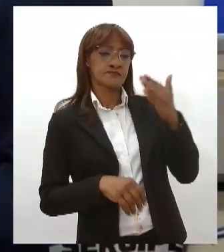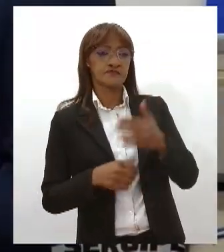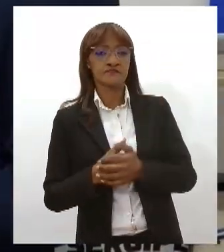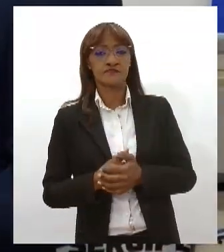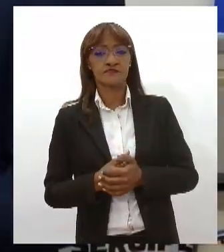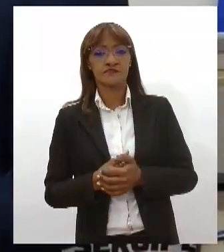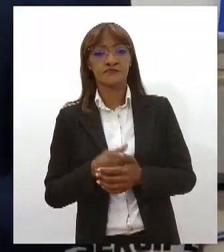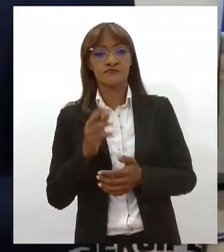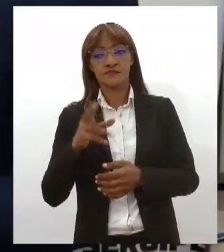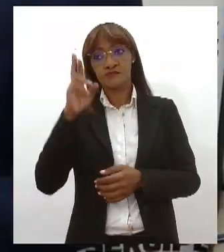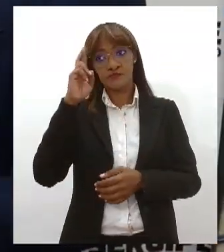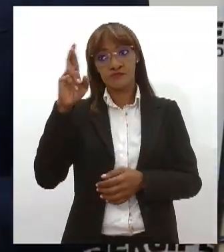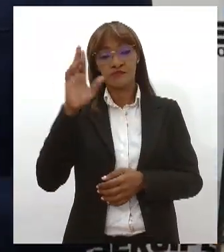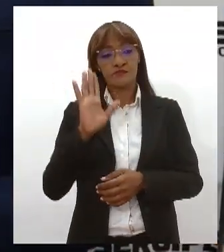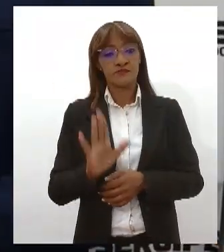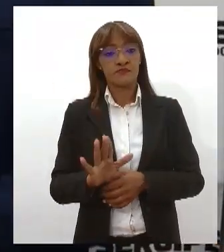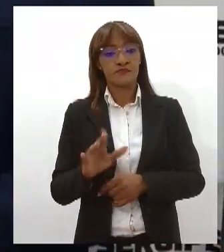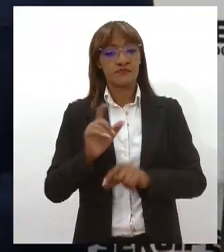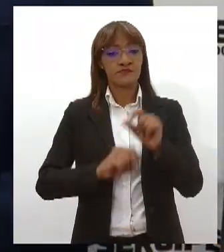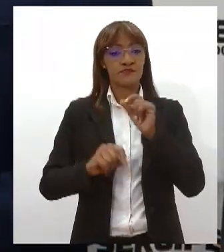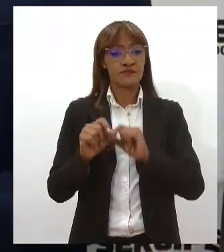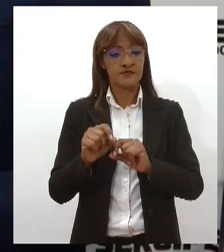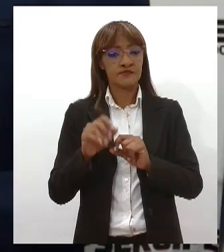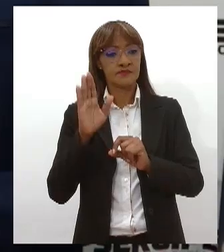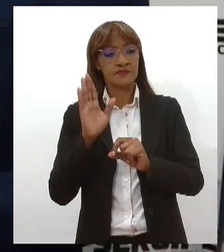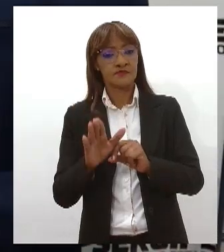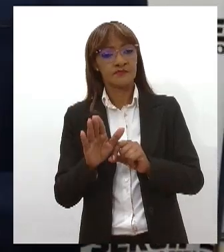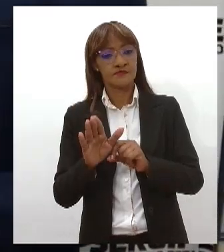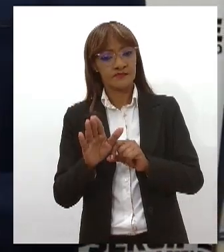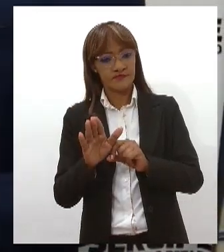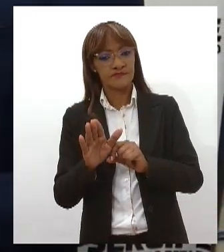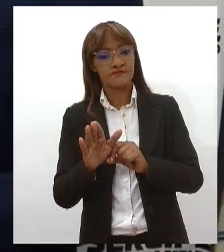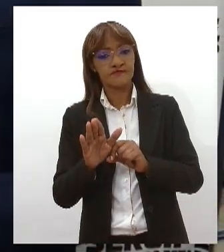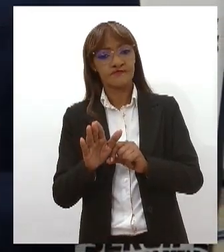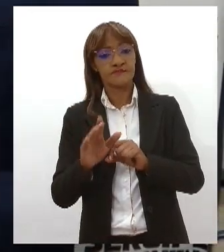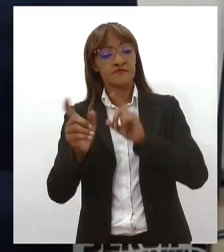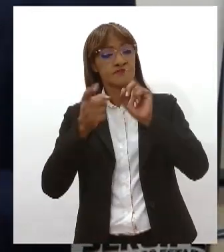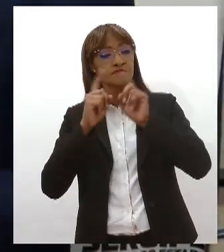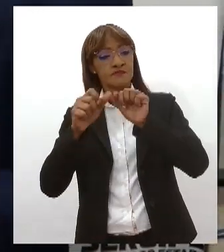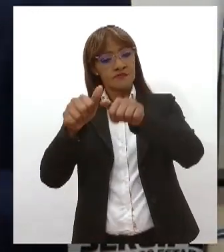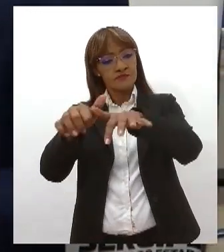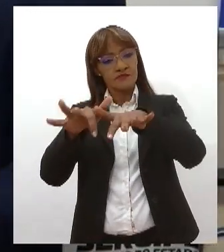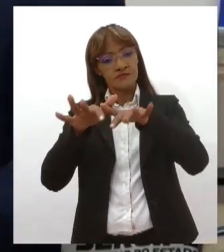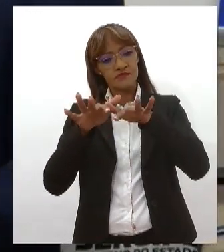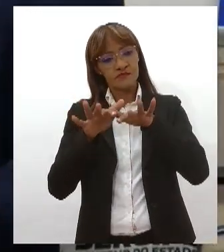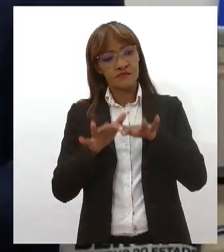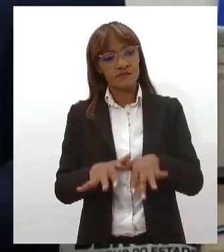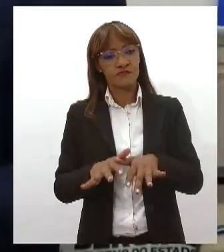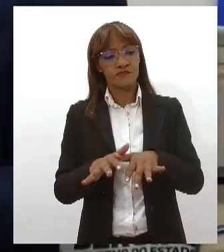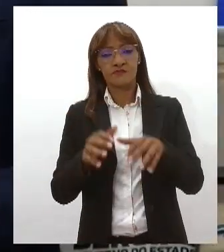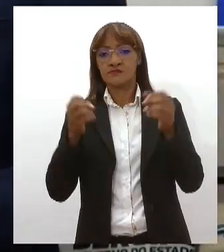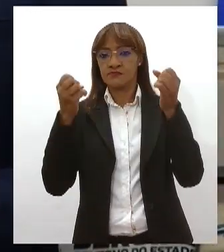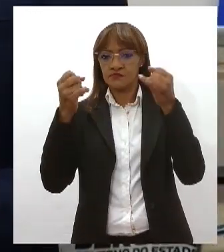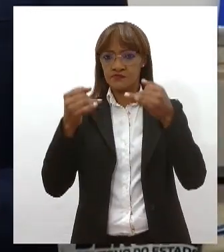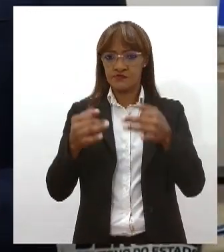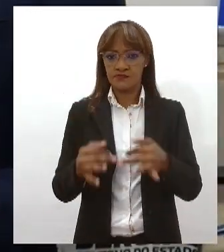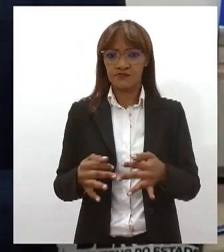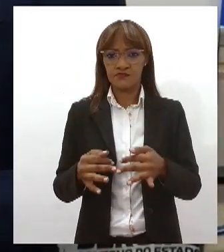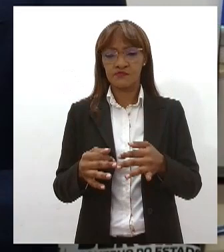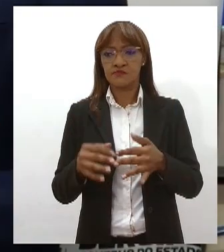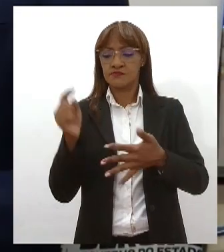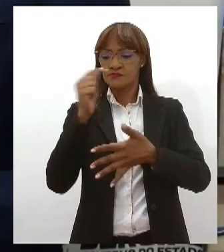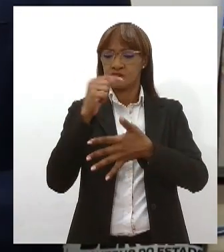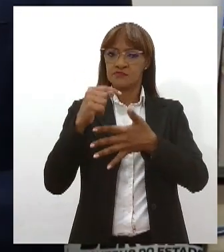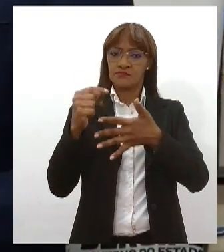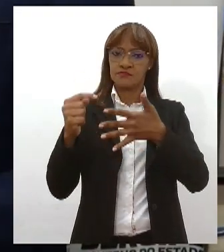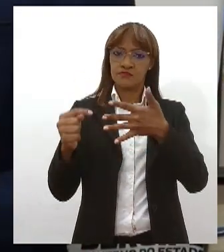da Cefaz. Só lembrando que essa audiência pública vai esclarecer vários pontos